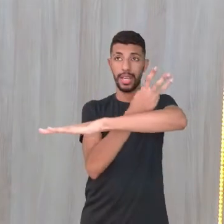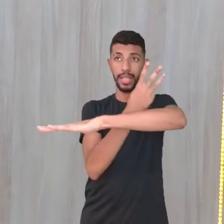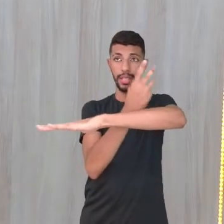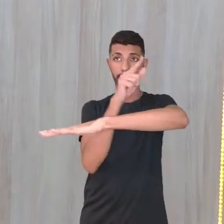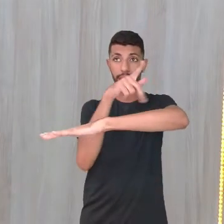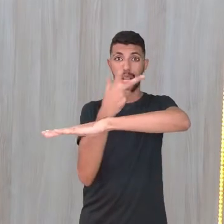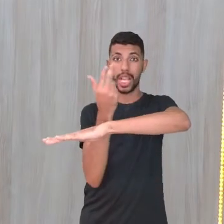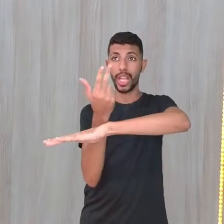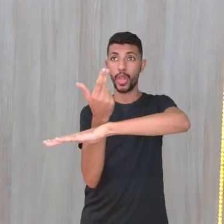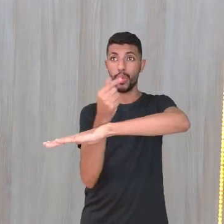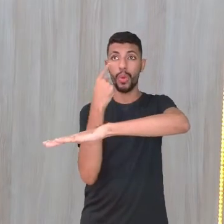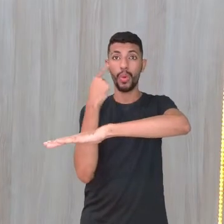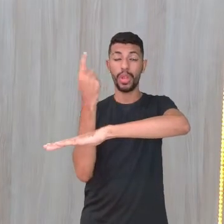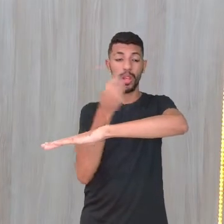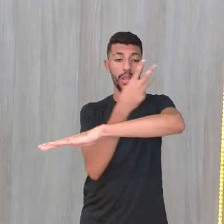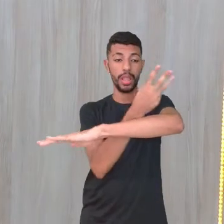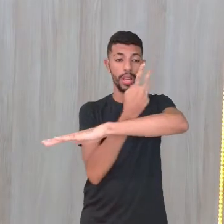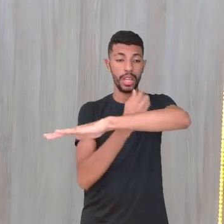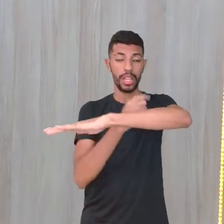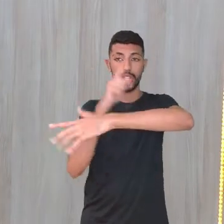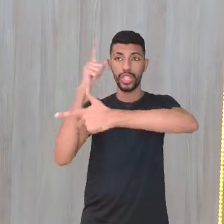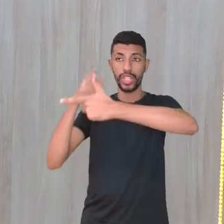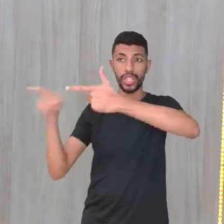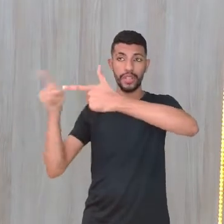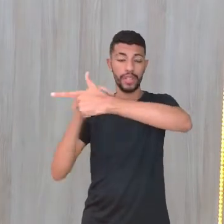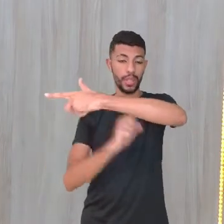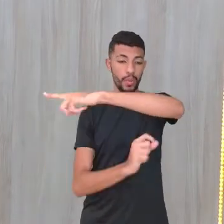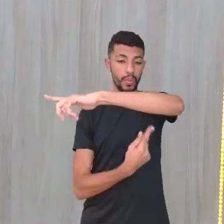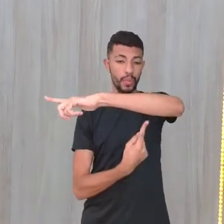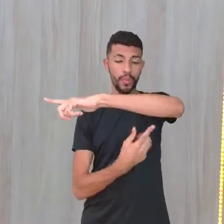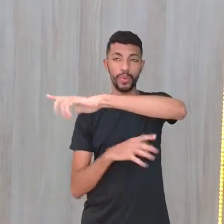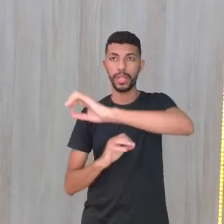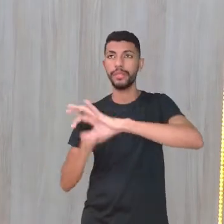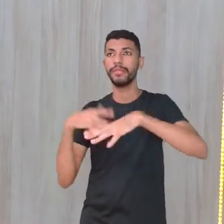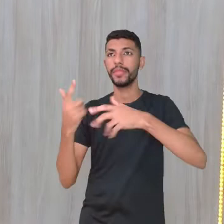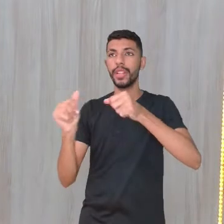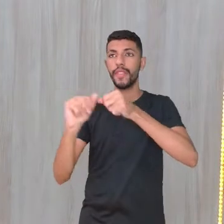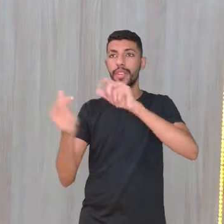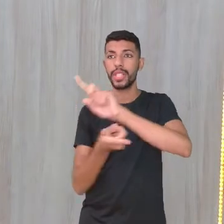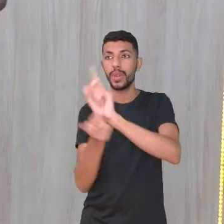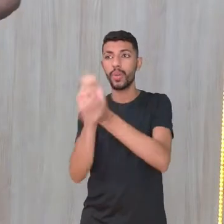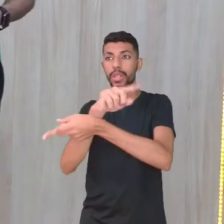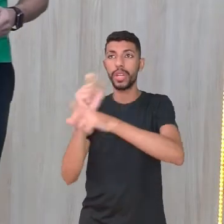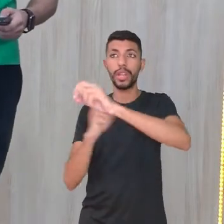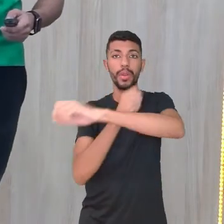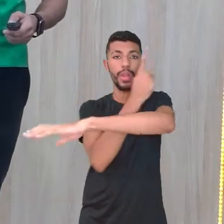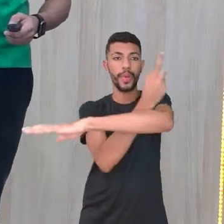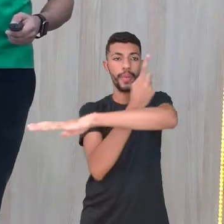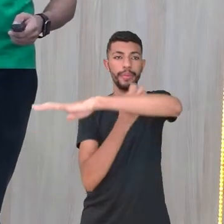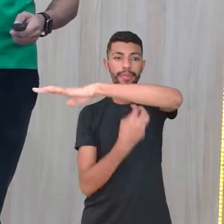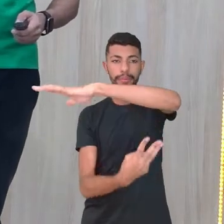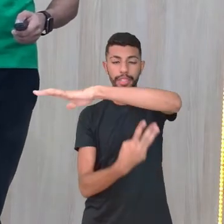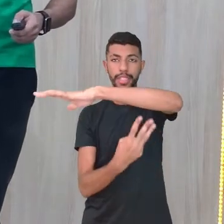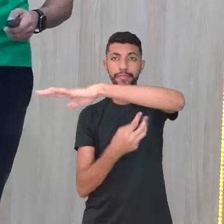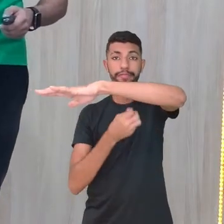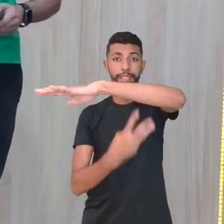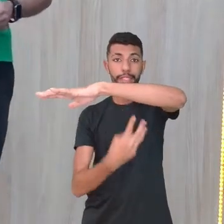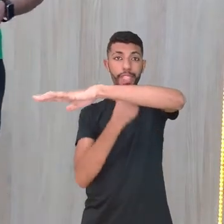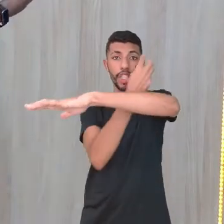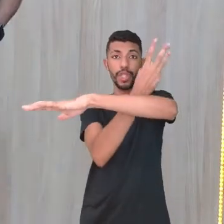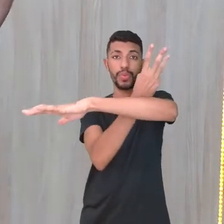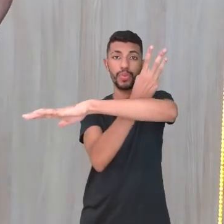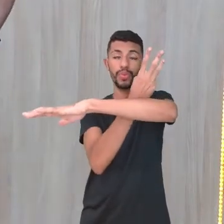é a mesma coisa que 3 dividido por 1. E para fazer o inverso dele, o 1 vai para cima e o 3 vai